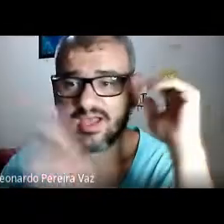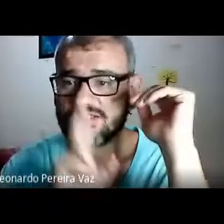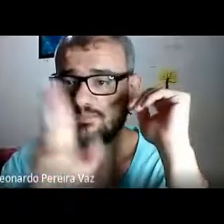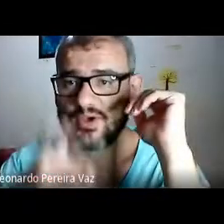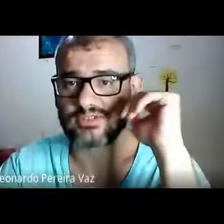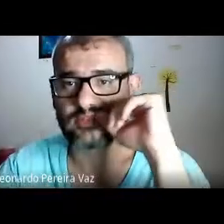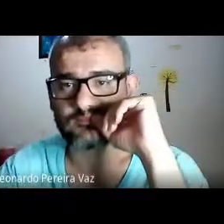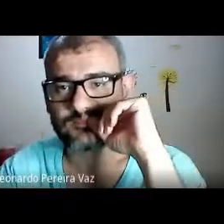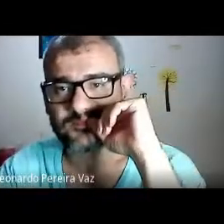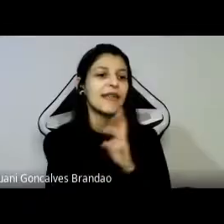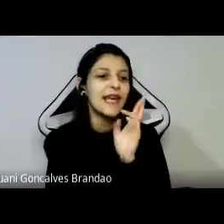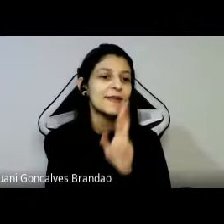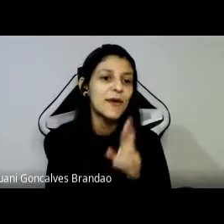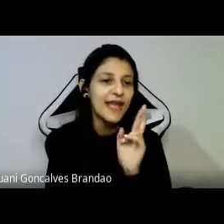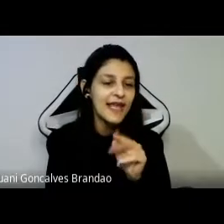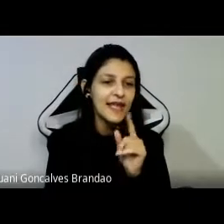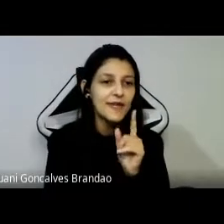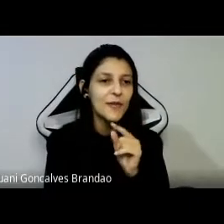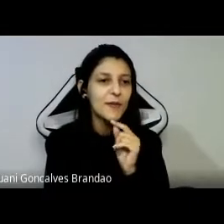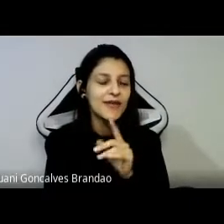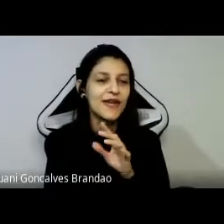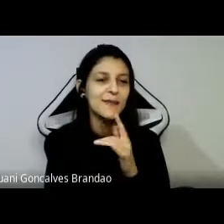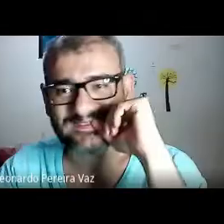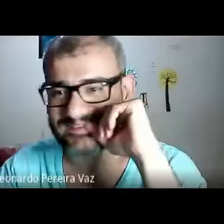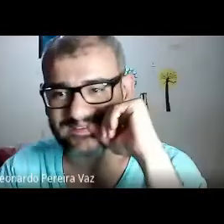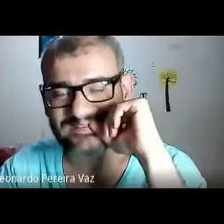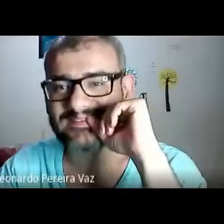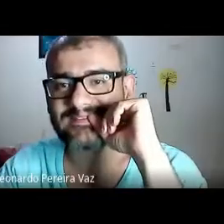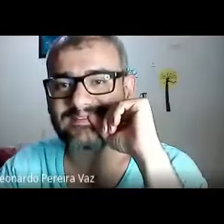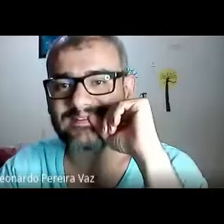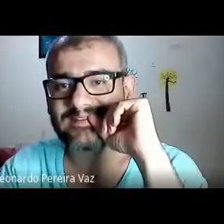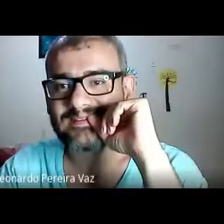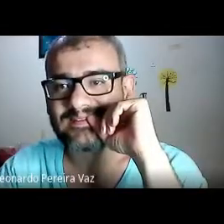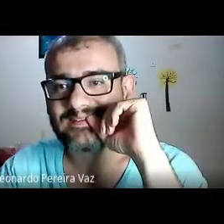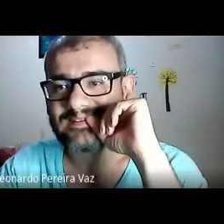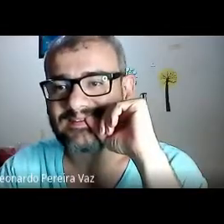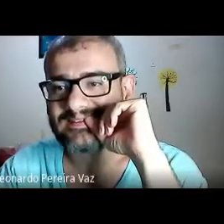Livre a resposta. Pode responder, quem souber pode responder.